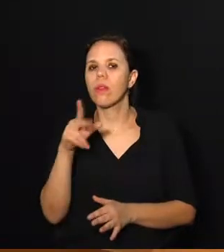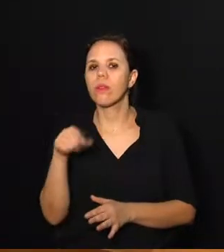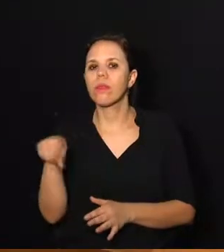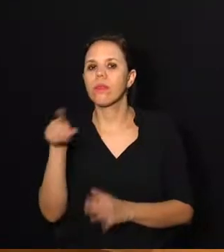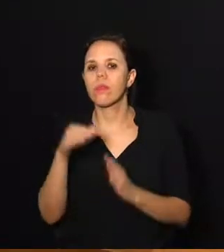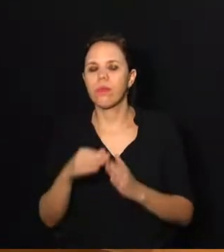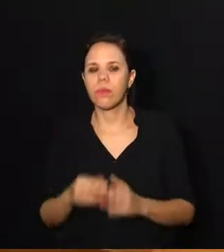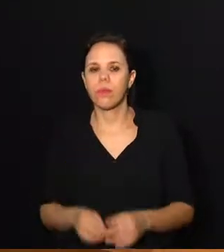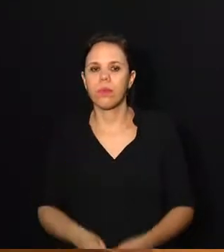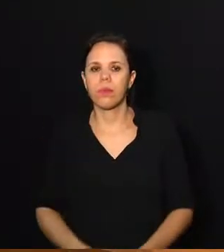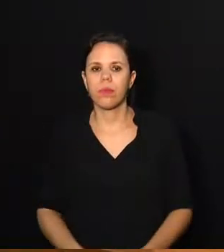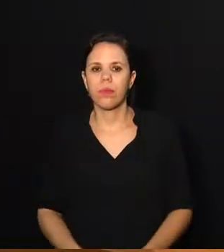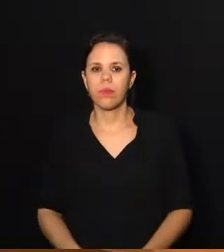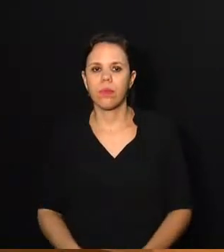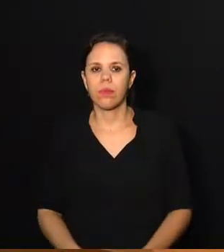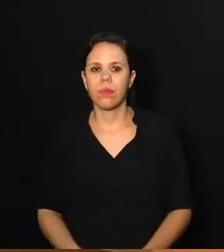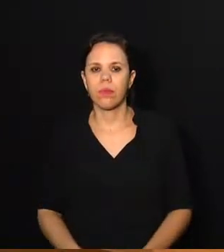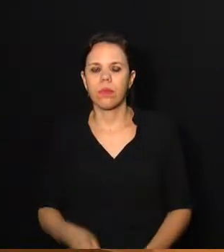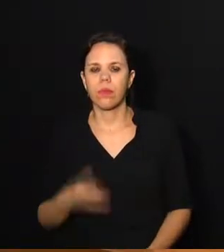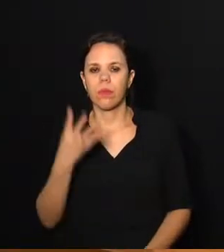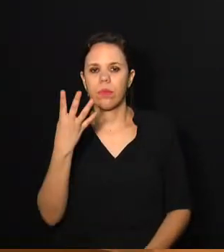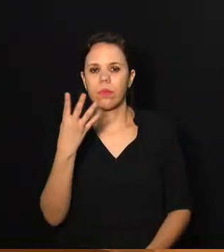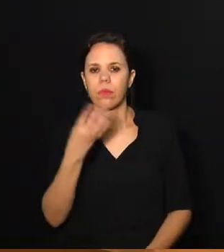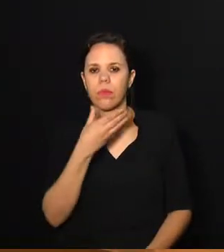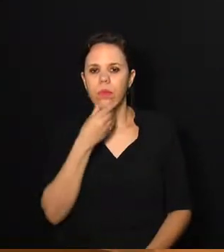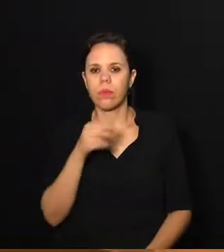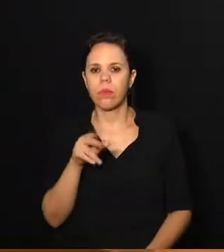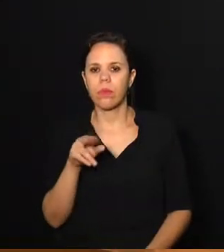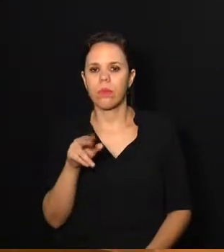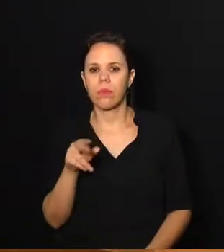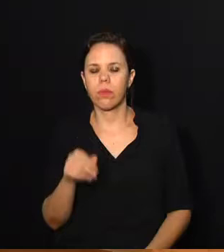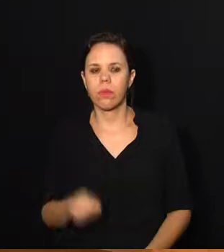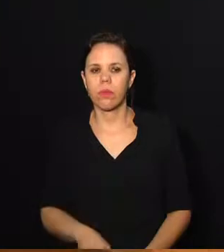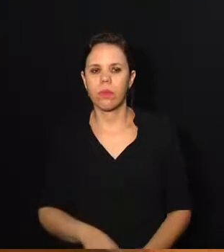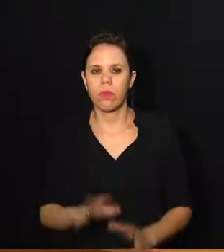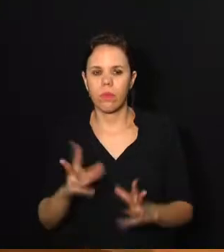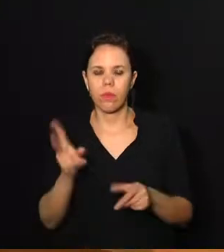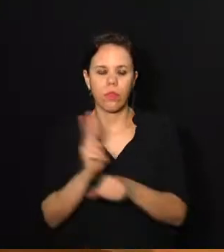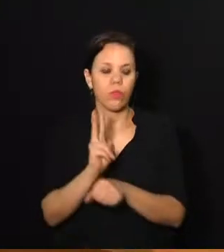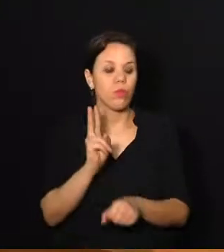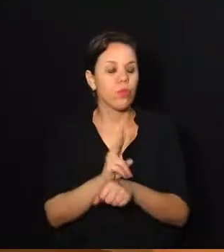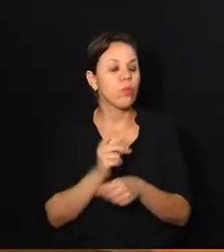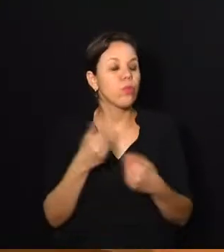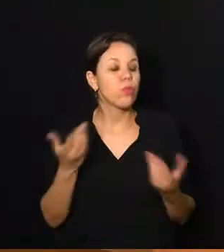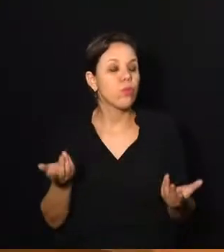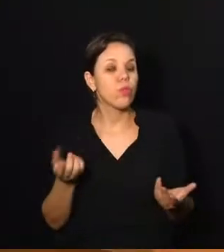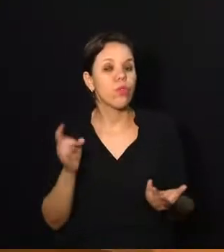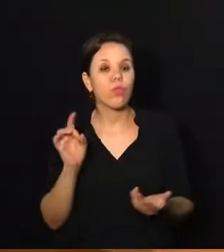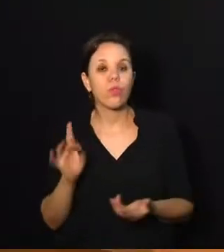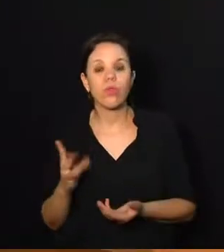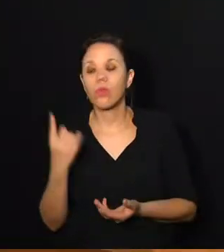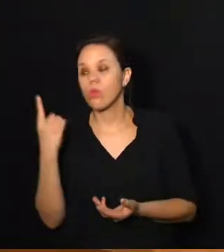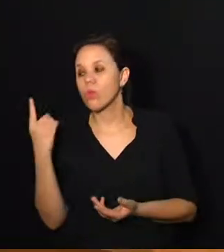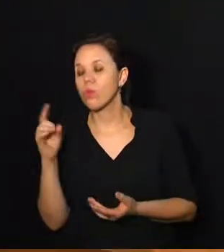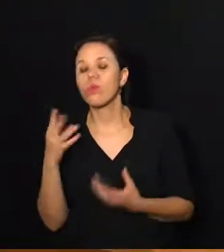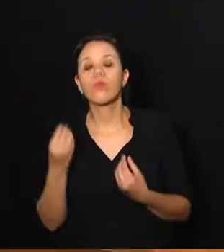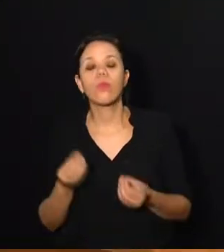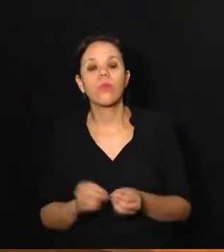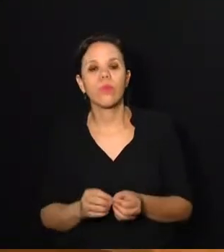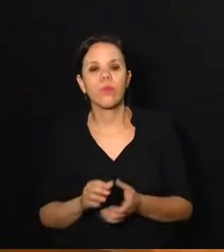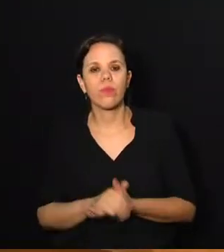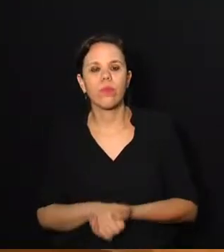lá? Nós somos em 4. E todos ajudam ou ficou apenas a critério de um? Como é que ficou a